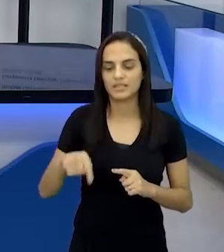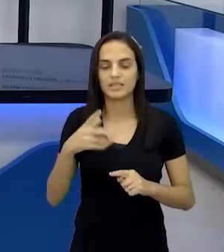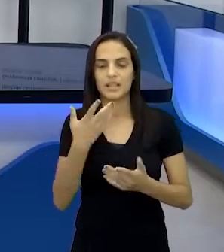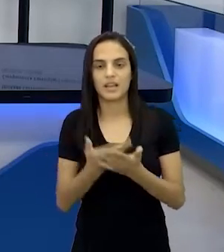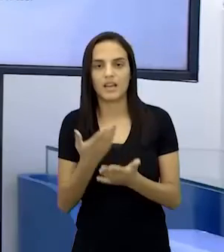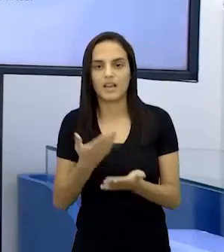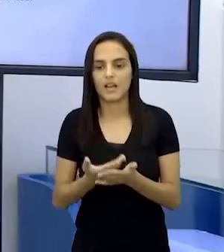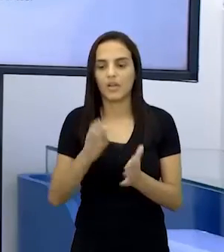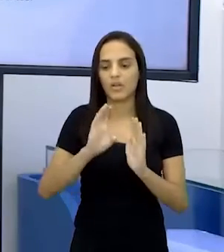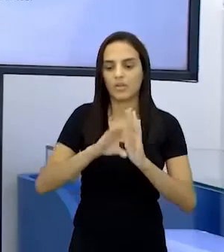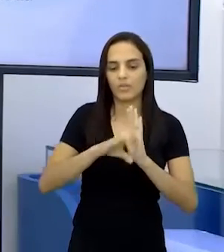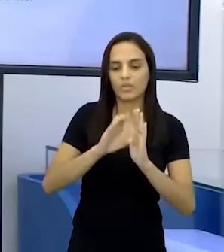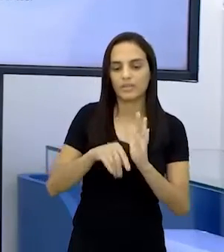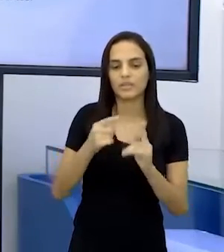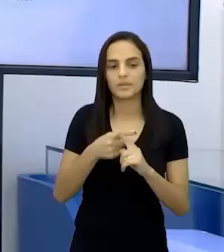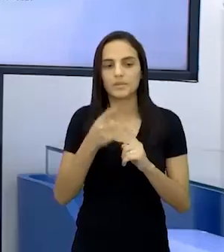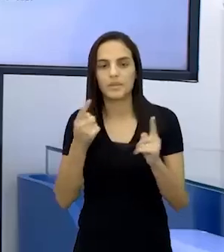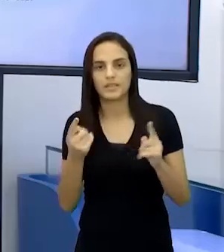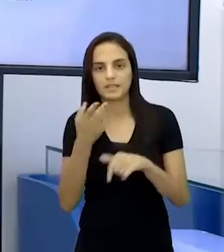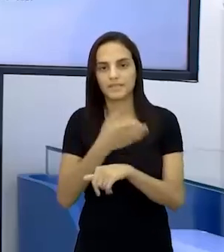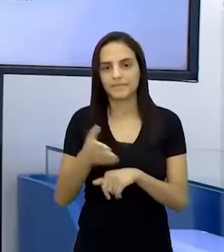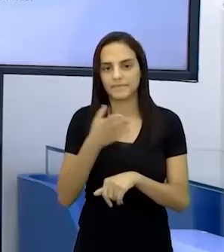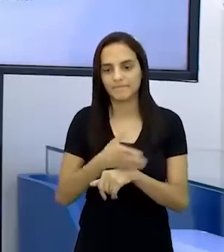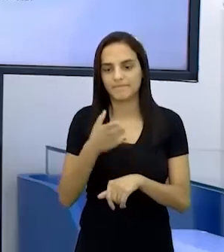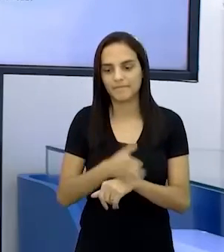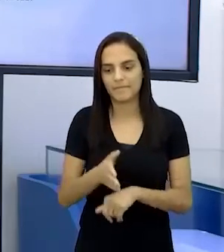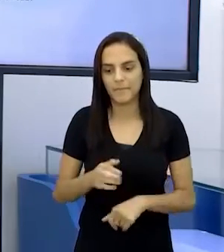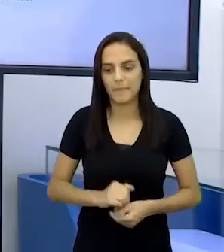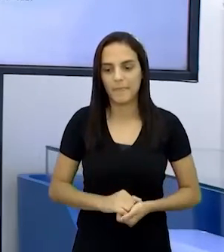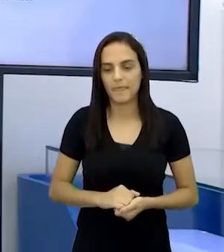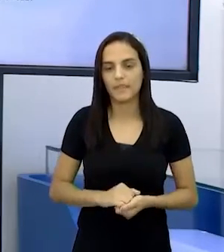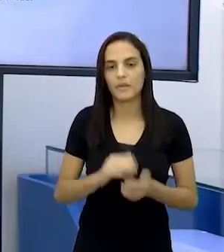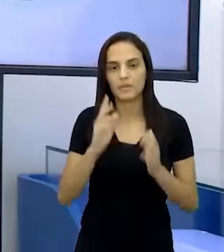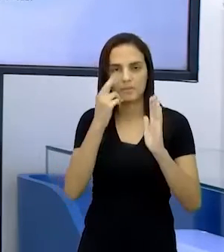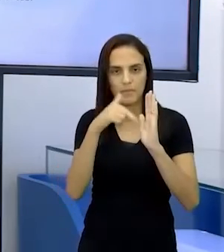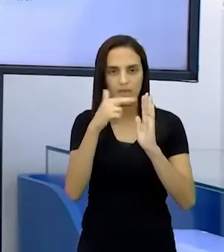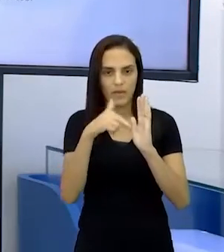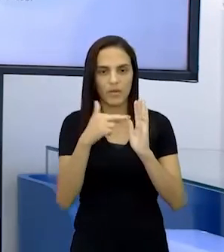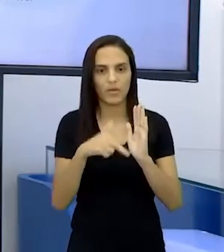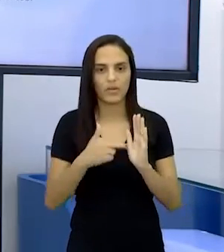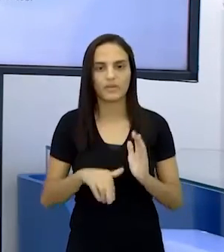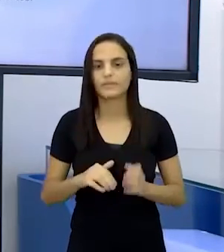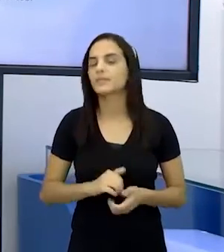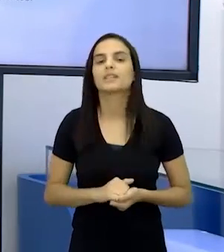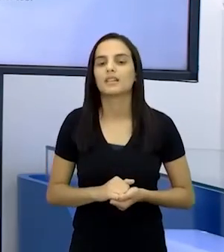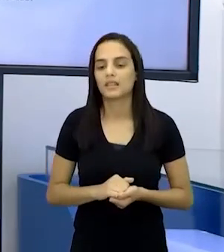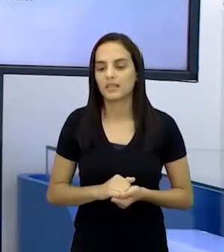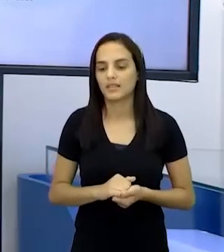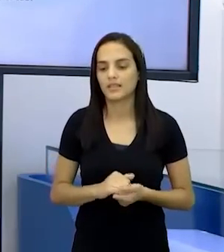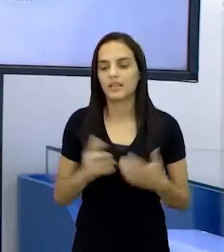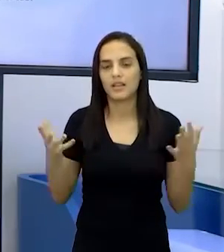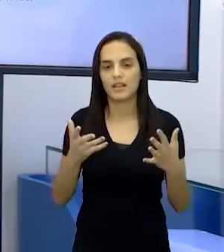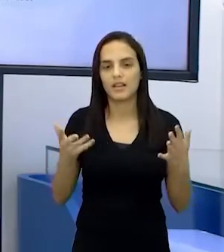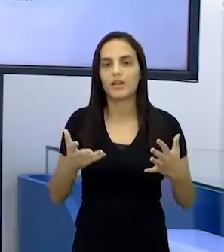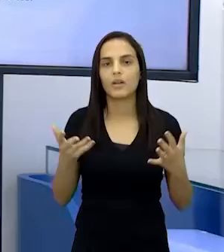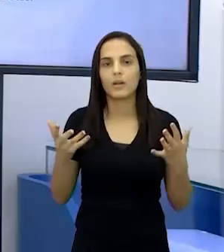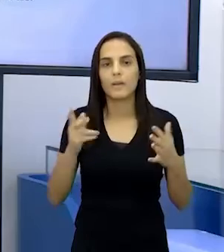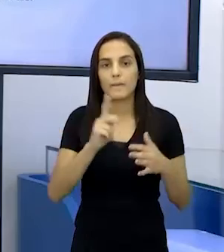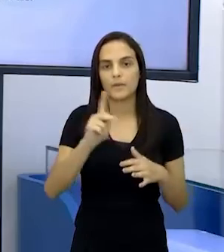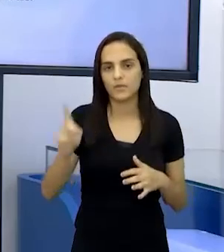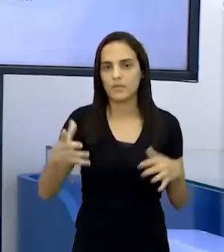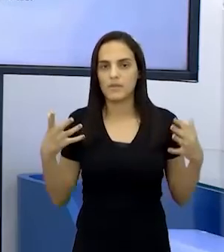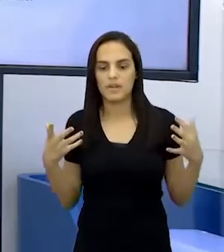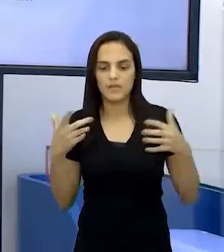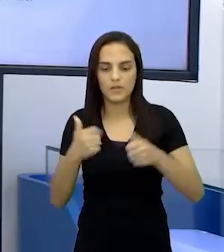contexto mais teórico. E a parte prática a gente vai deixar aí por conta dos queridos, dos maravilhosos professores que